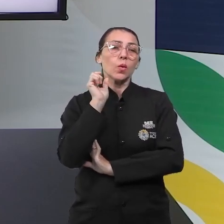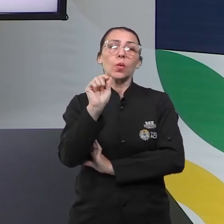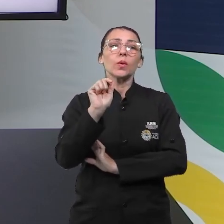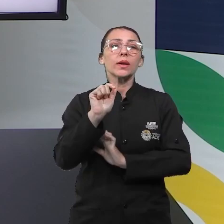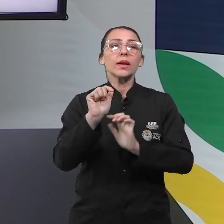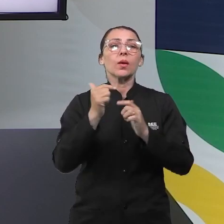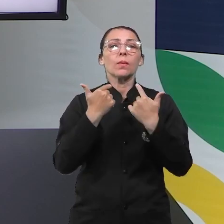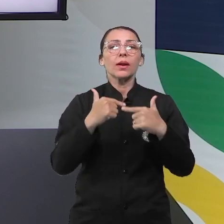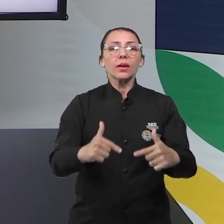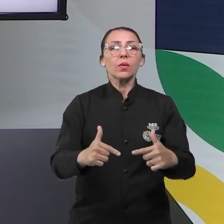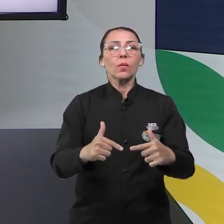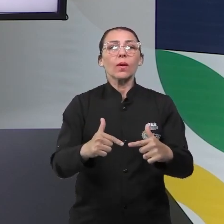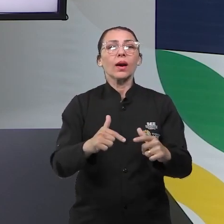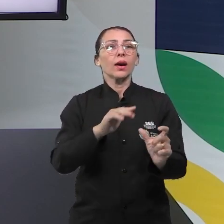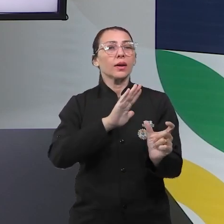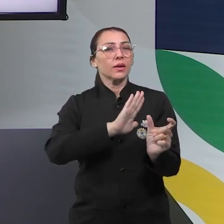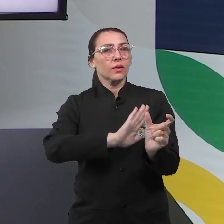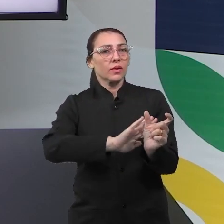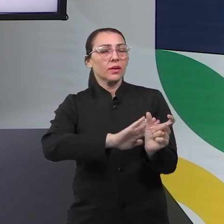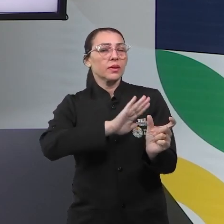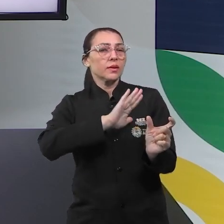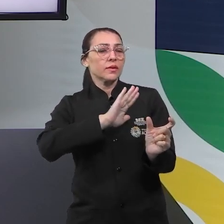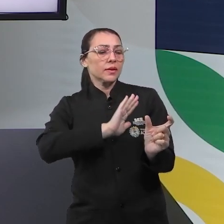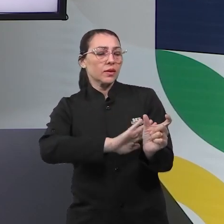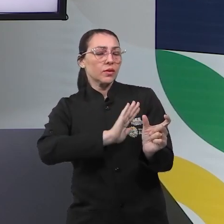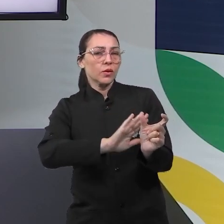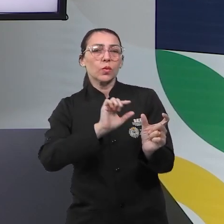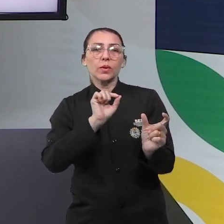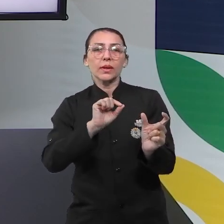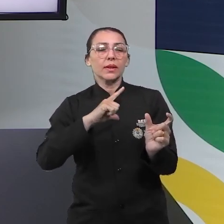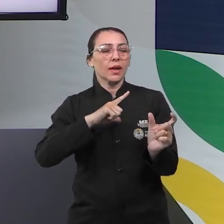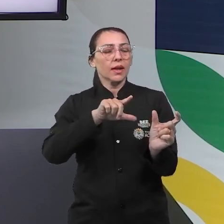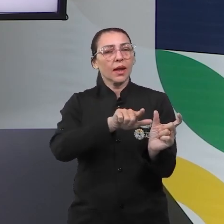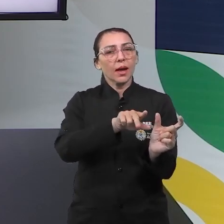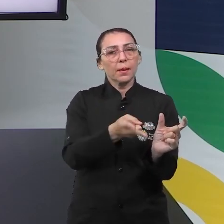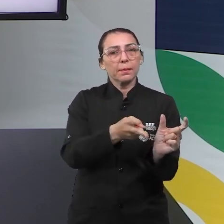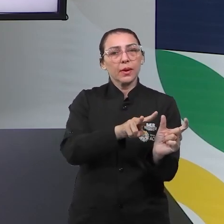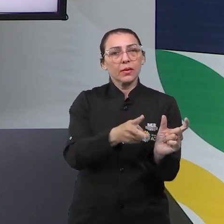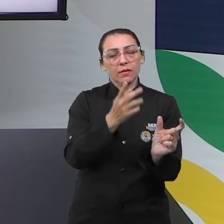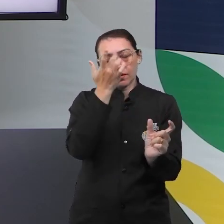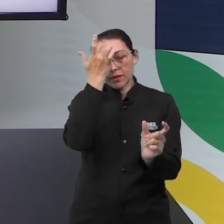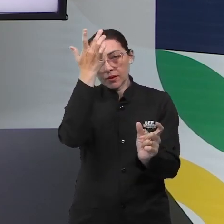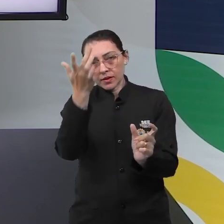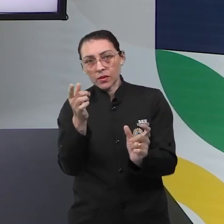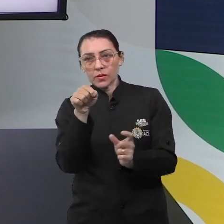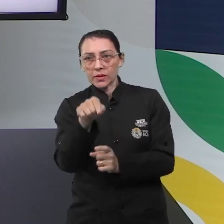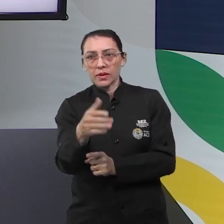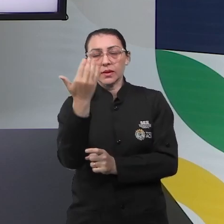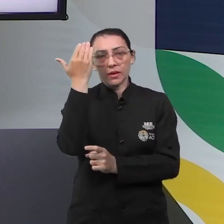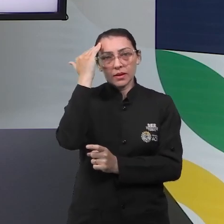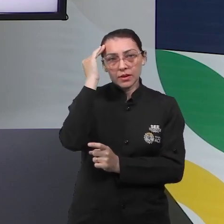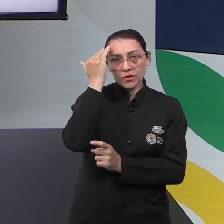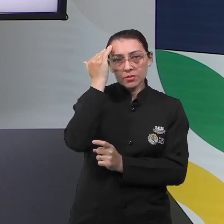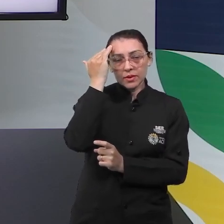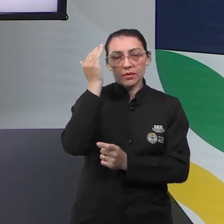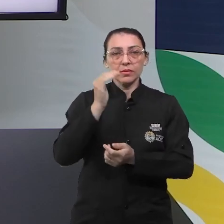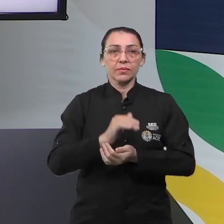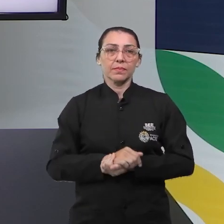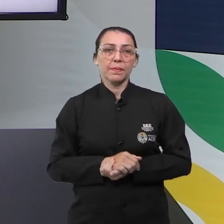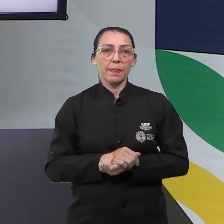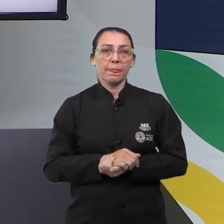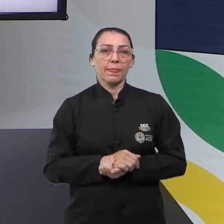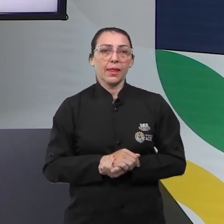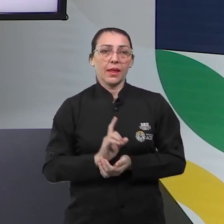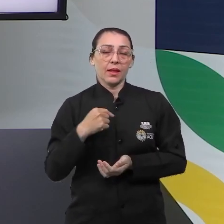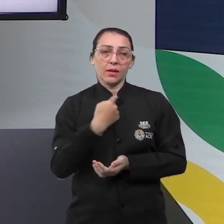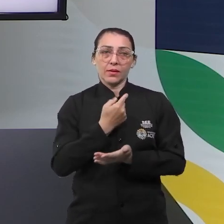linguagem denotativa, linguagem conotativa e o que tem ambiguidade, facilita o seu entendimento. Então,